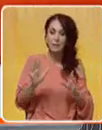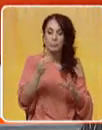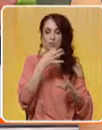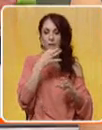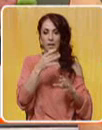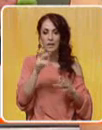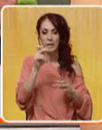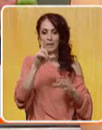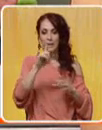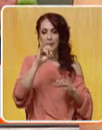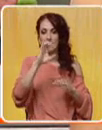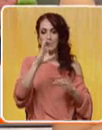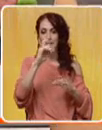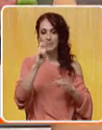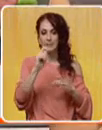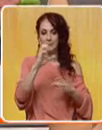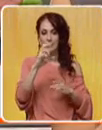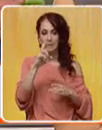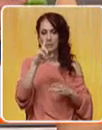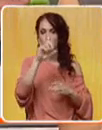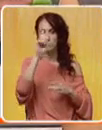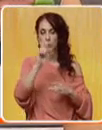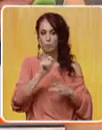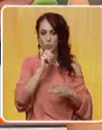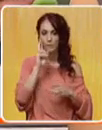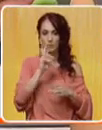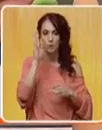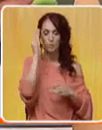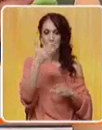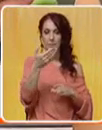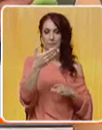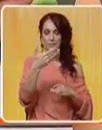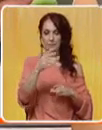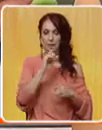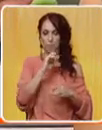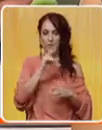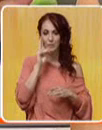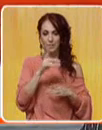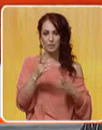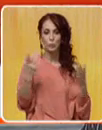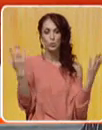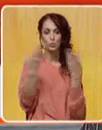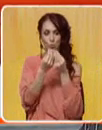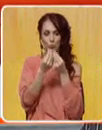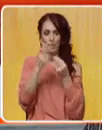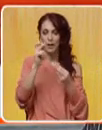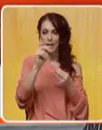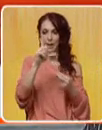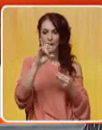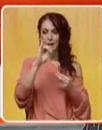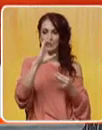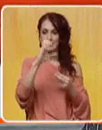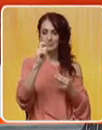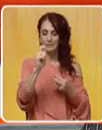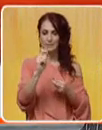falamos em Alice Cruz eu acho podemos ir esitar a fotografia 17 porque está com Alice Cruz eu fiz